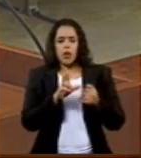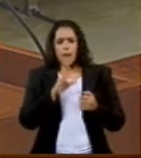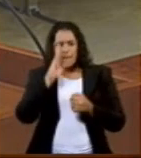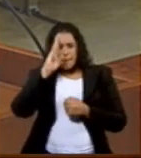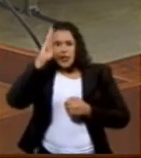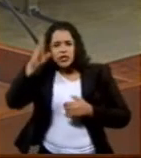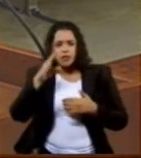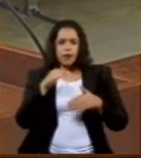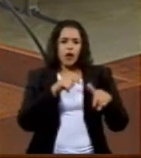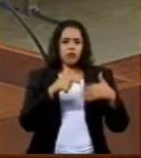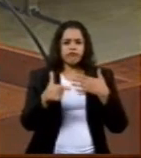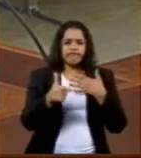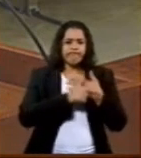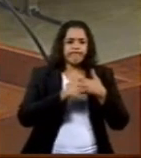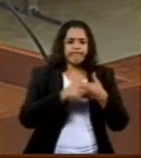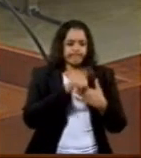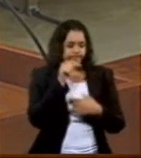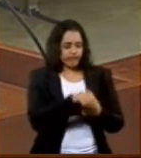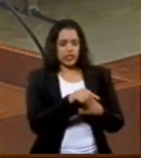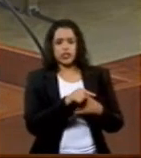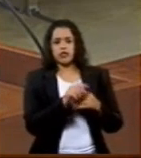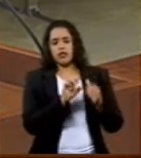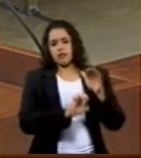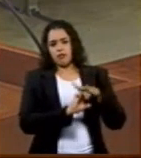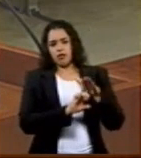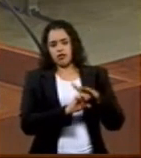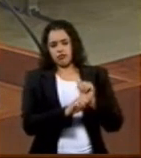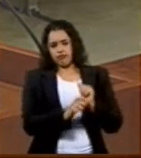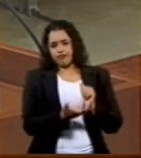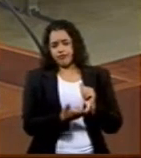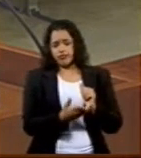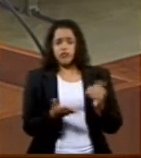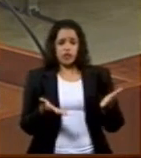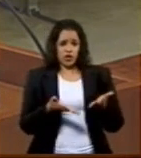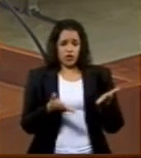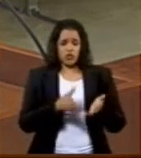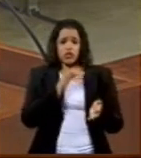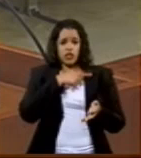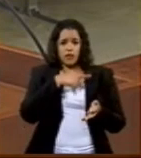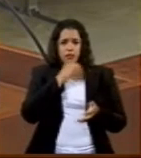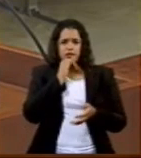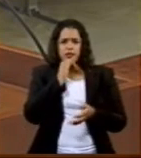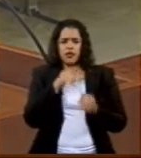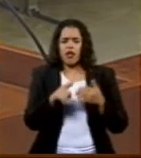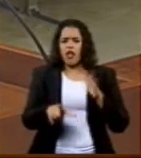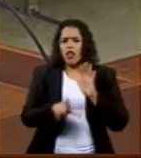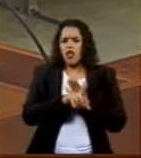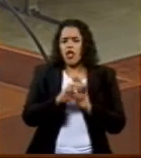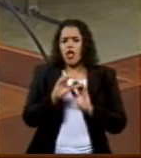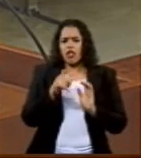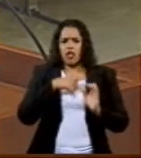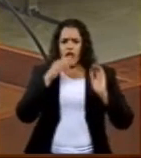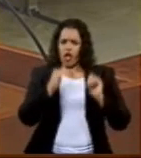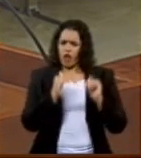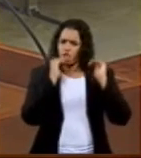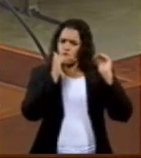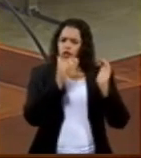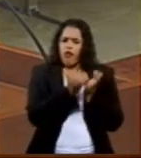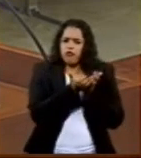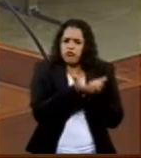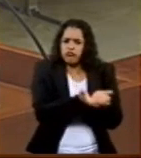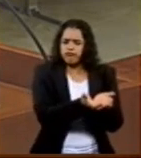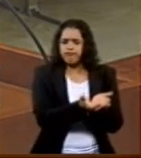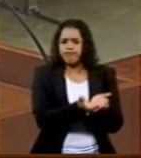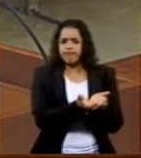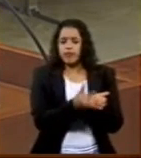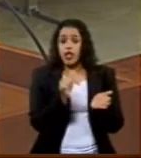a administração dos portos, chamadas companhias docas, atualmente pela legislação chamada de autoridade portuária, ela